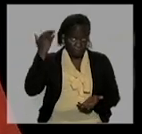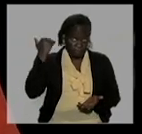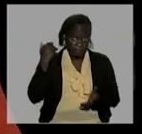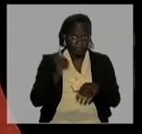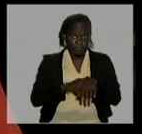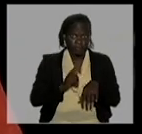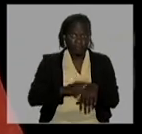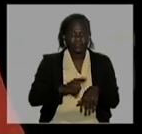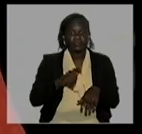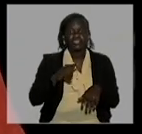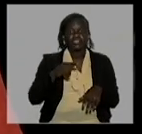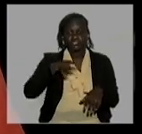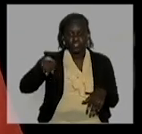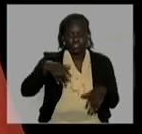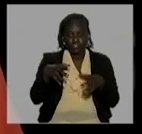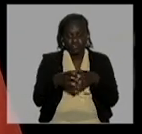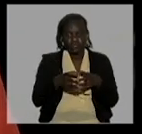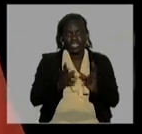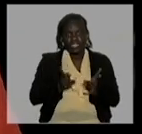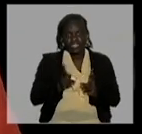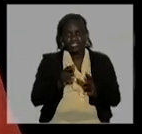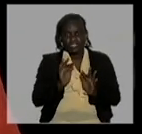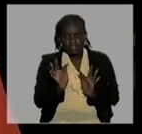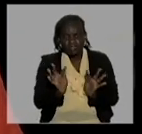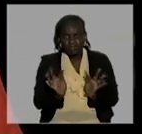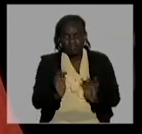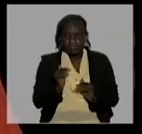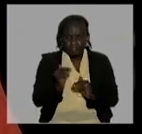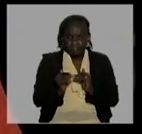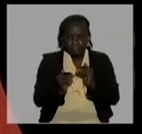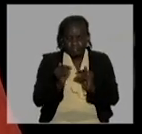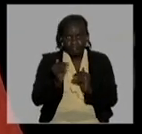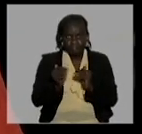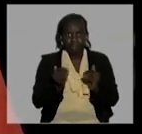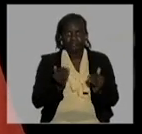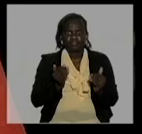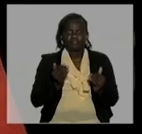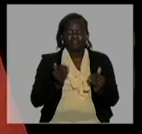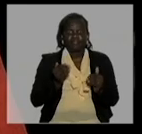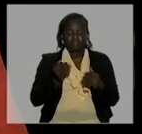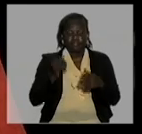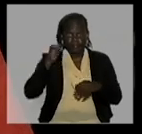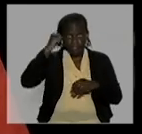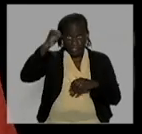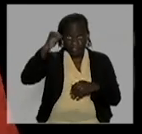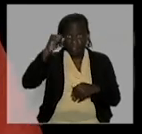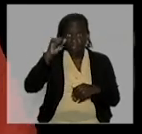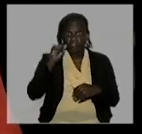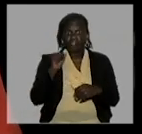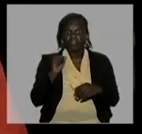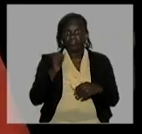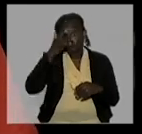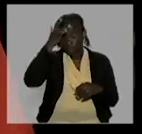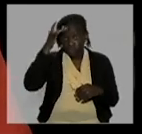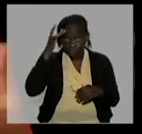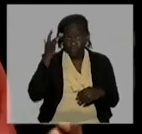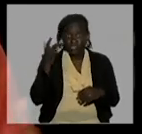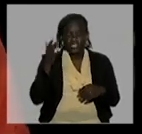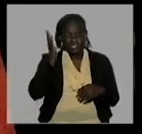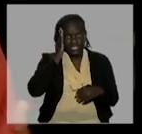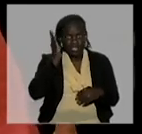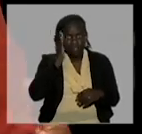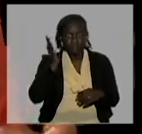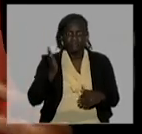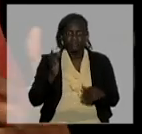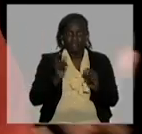Na época, a gente ainda estava engatinhando e o Afro-Reg, as pessoas